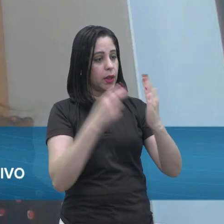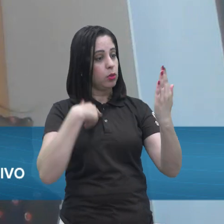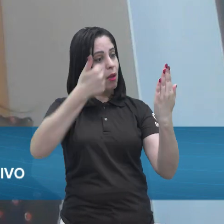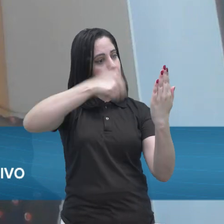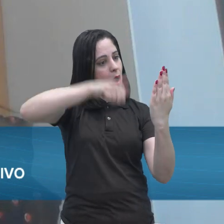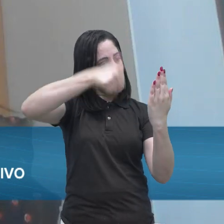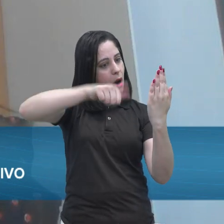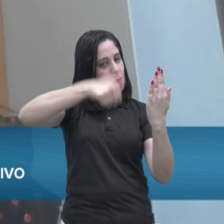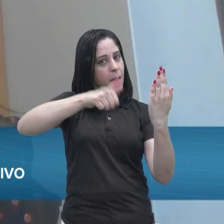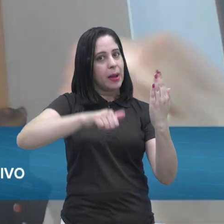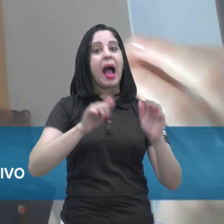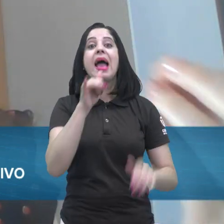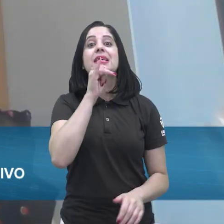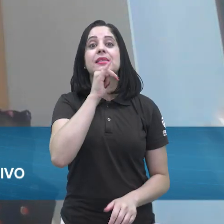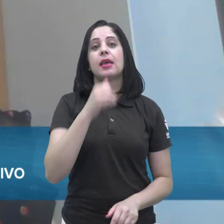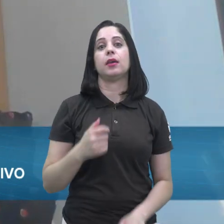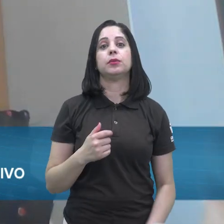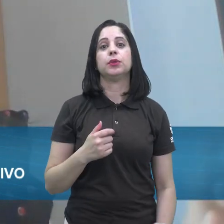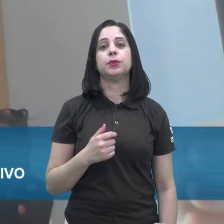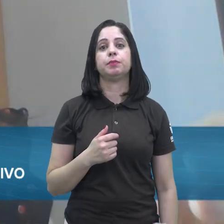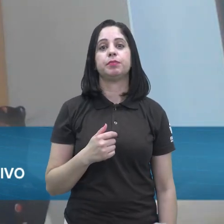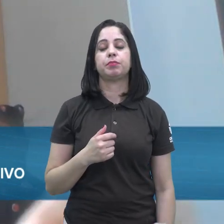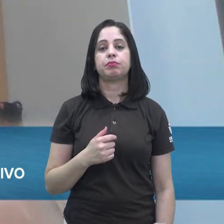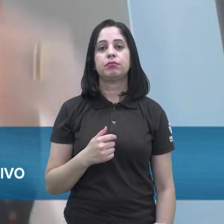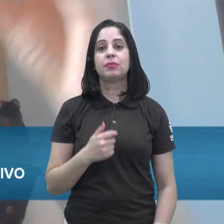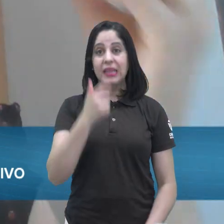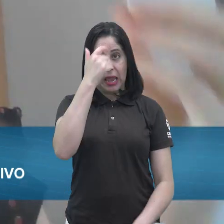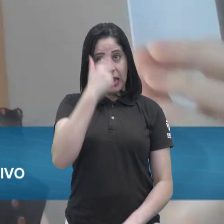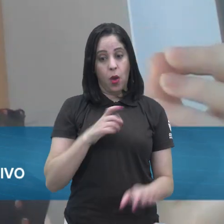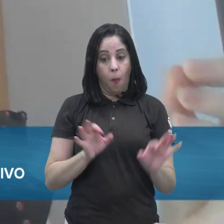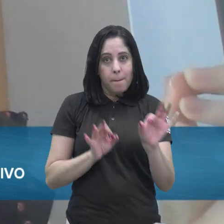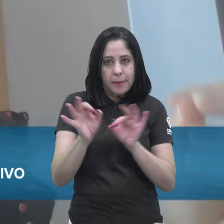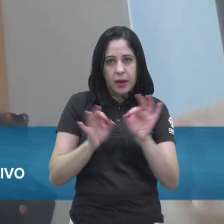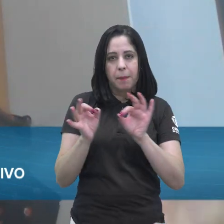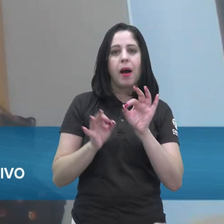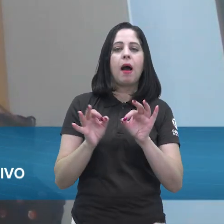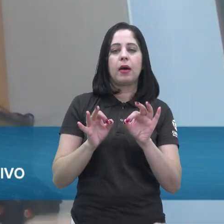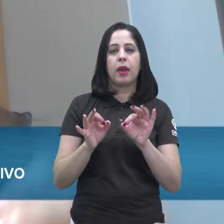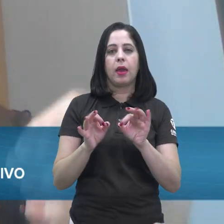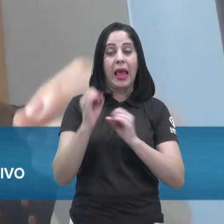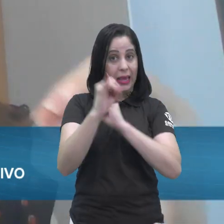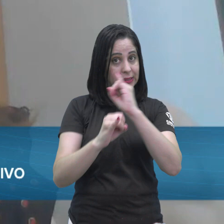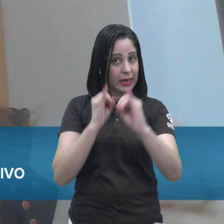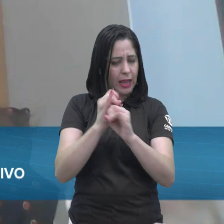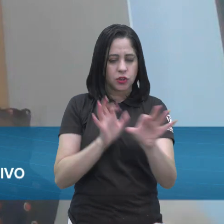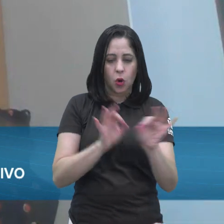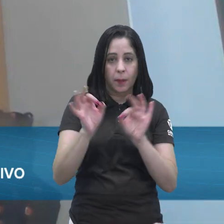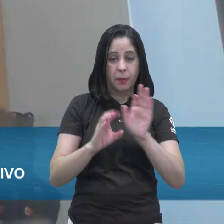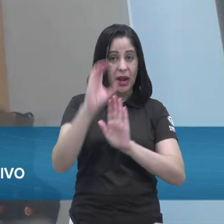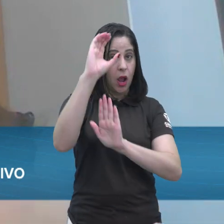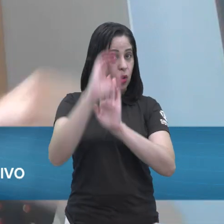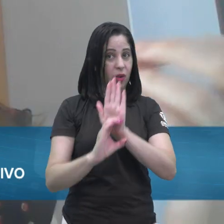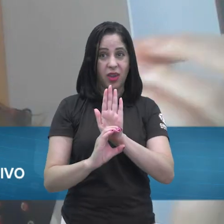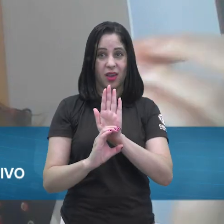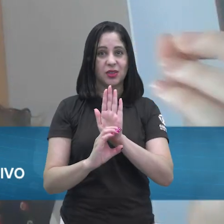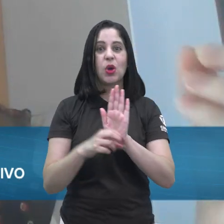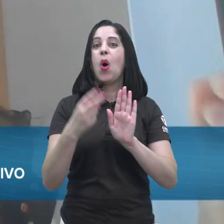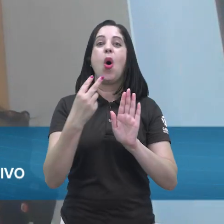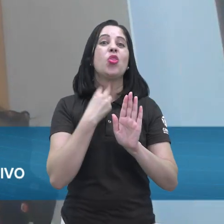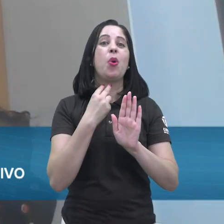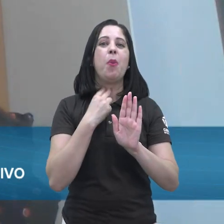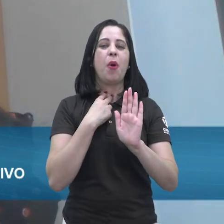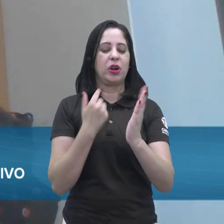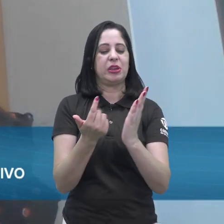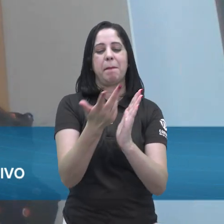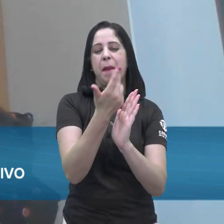meu currículo. Então, quando eu vou, por exemplo, fazer um currículo em PDF, é importante que ele não tenha